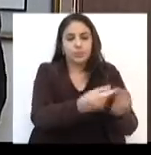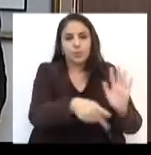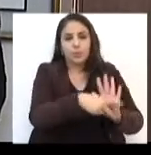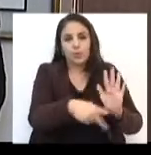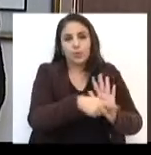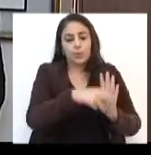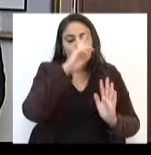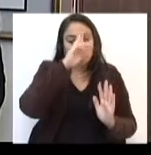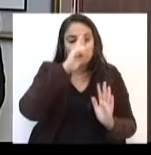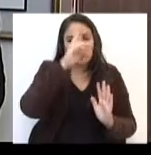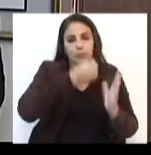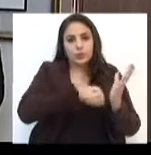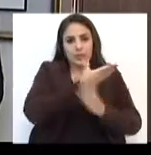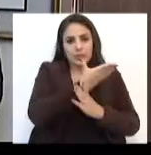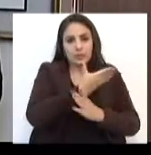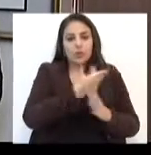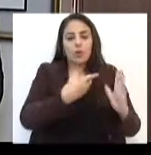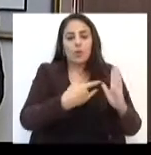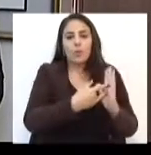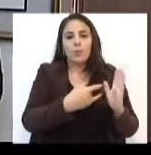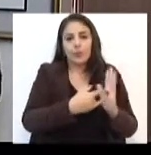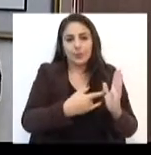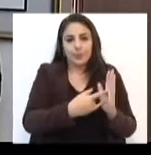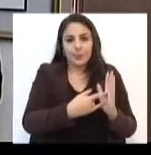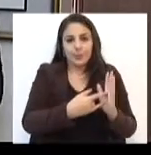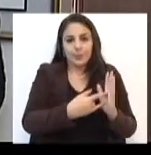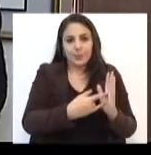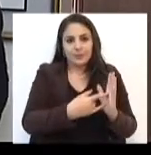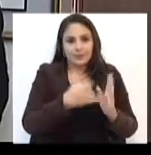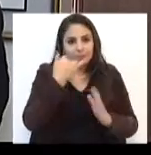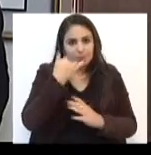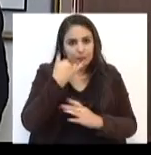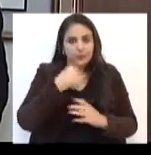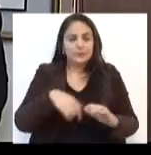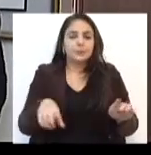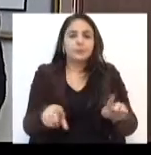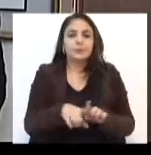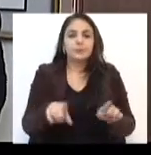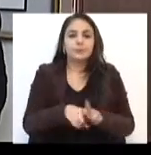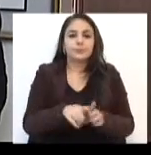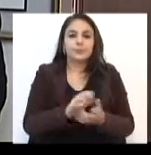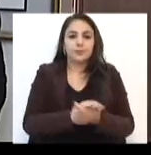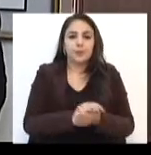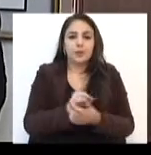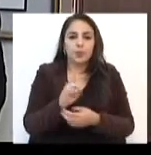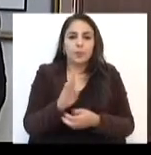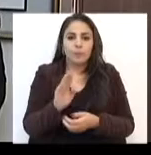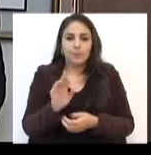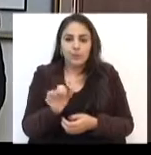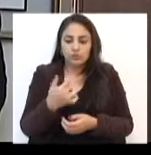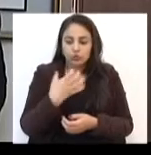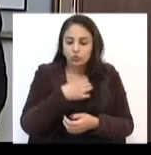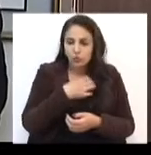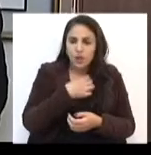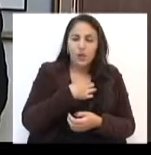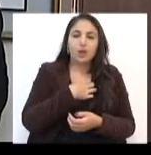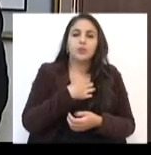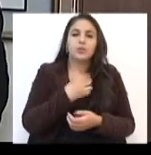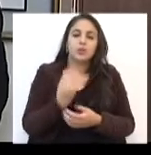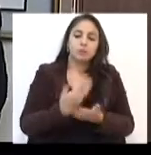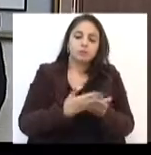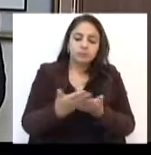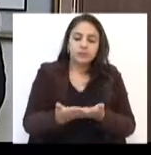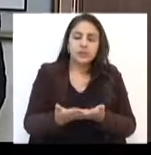aplicativo, para quem criou o aplicativo, então vai para o estrangeiro. O Uber, da forma que está querendo ser